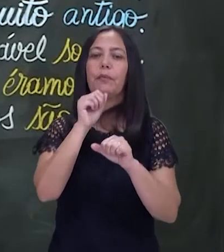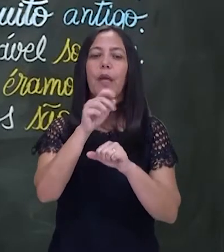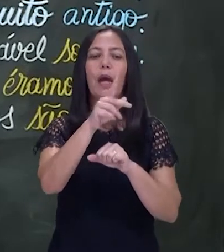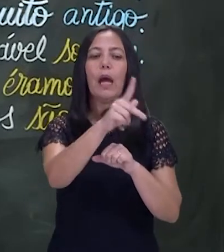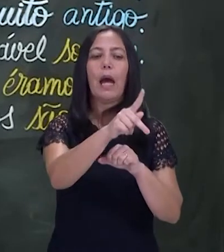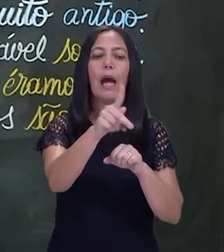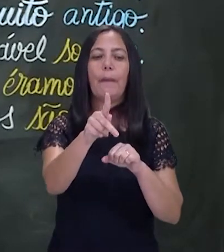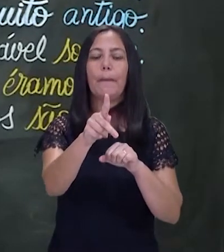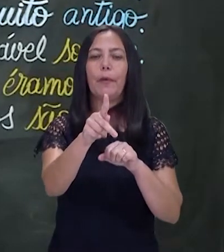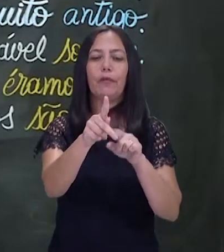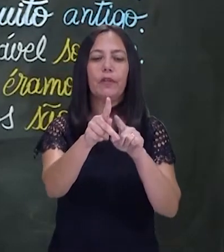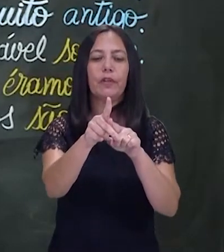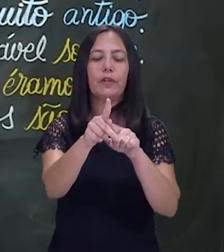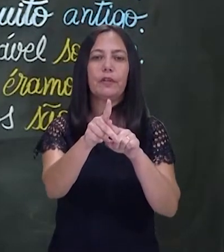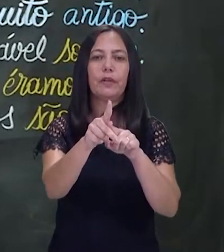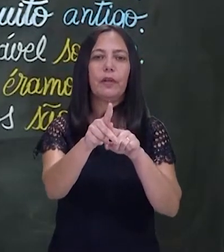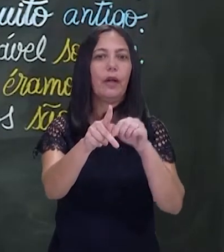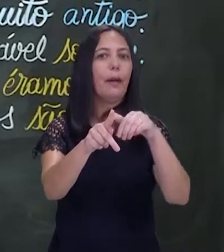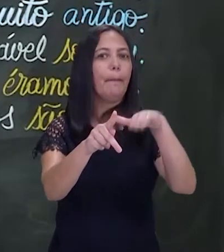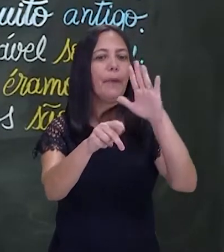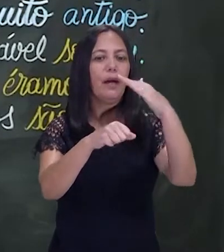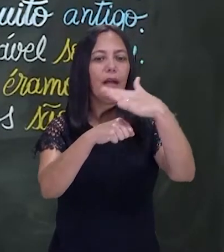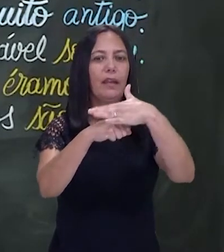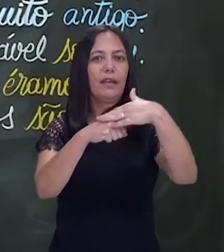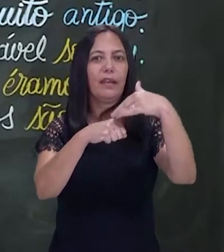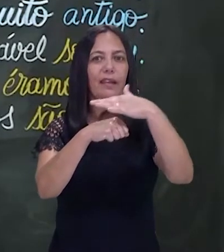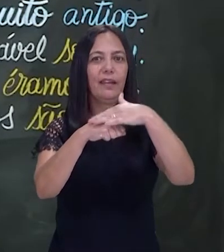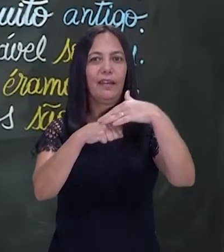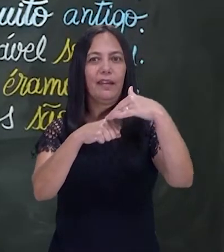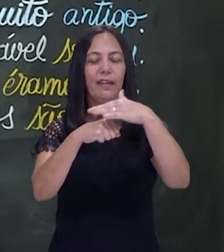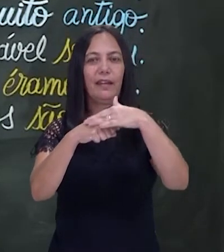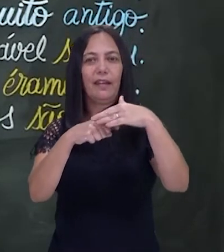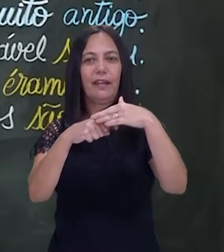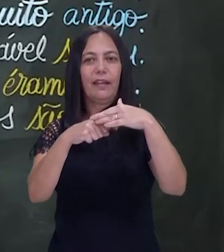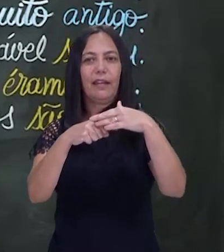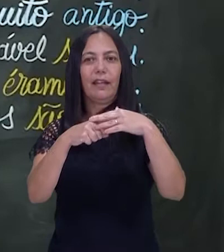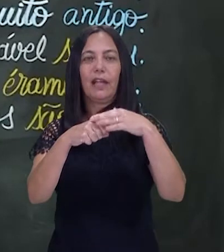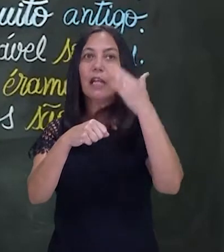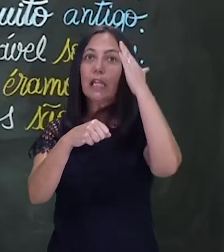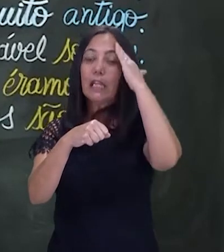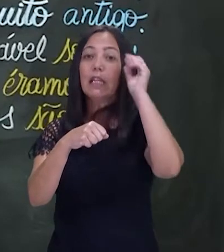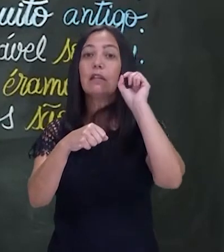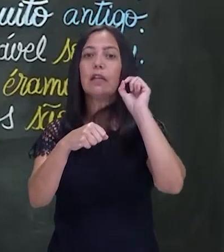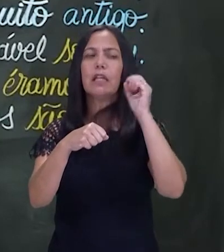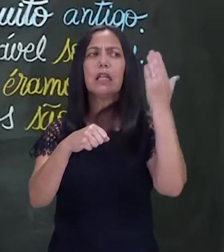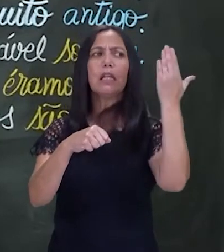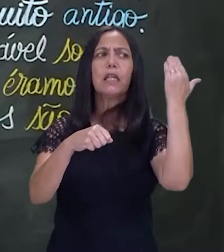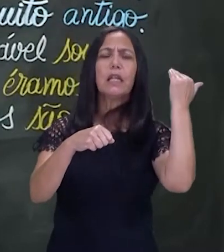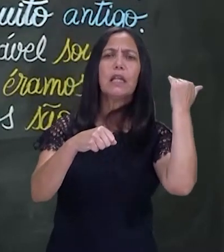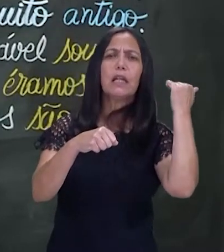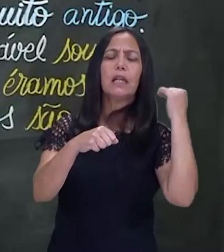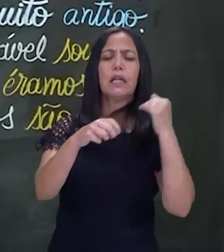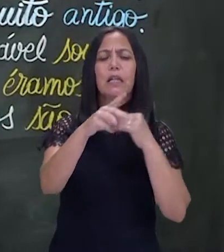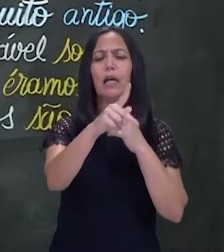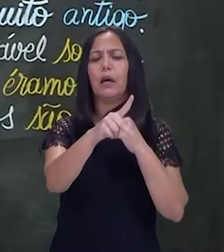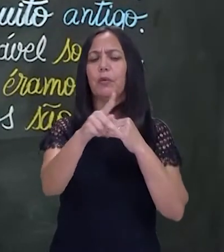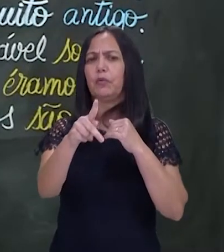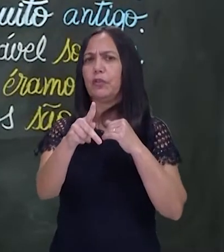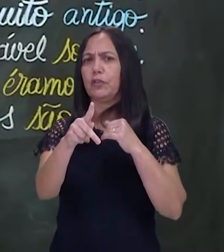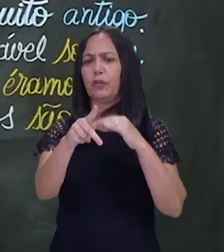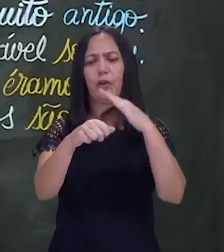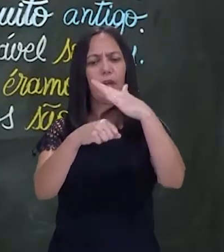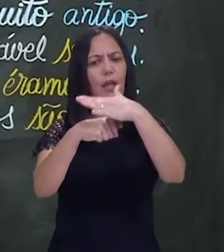professora tornou-se a mais querida. Nesse caso, a gente entende que antes, anteriormente a esse processo, não havia